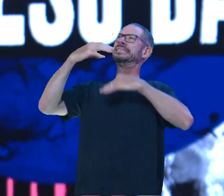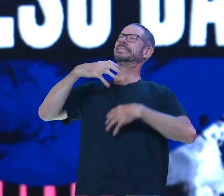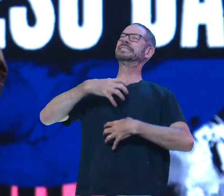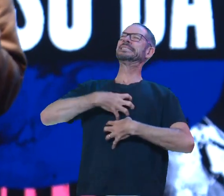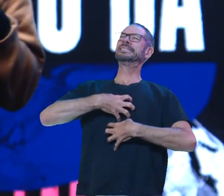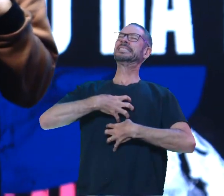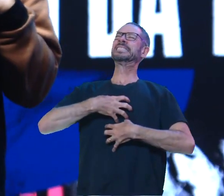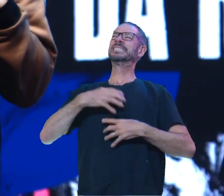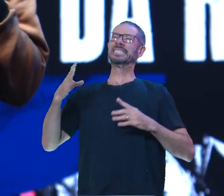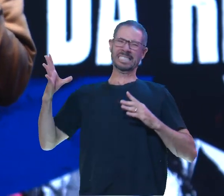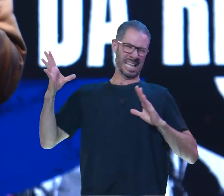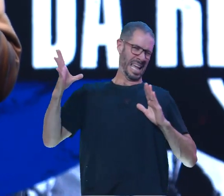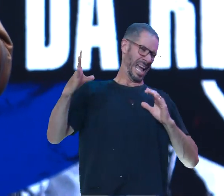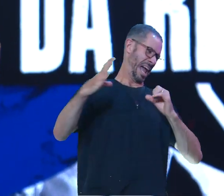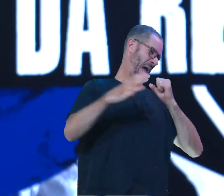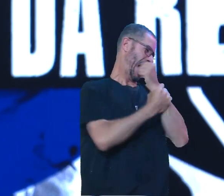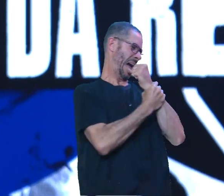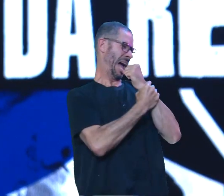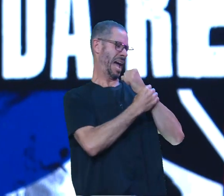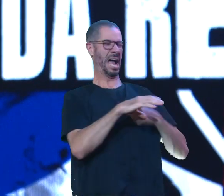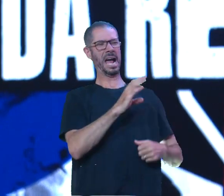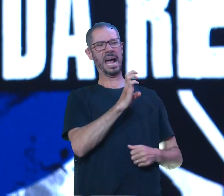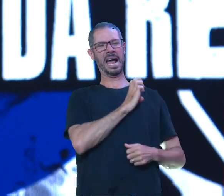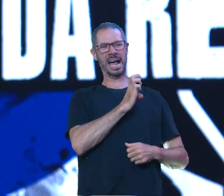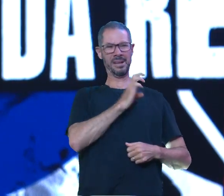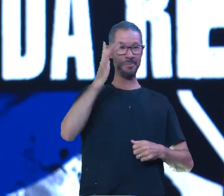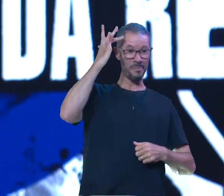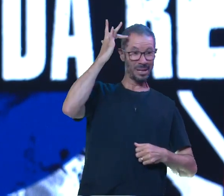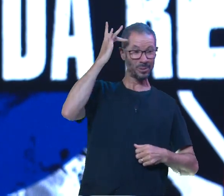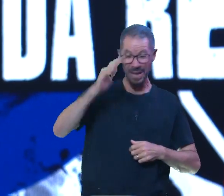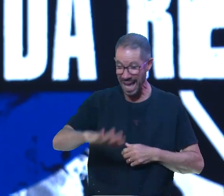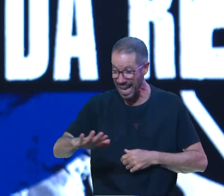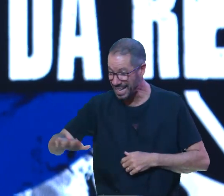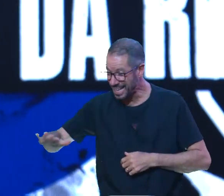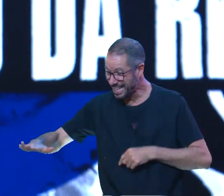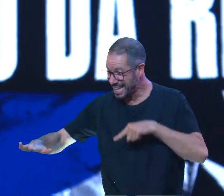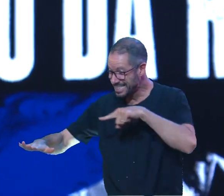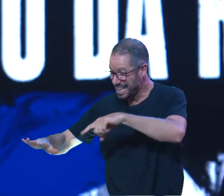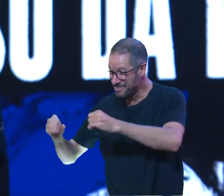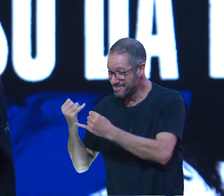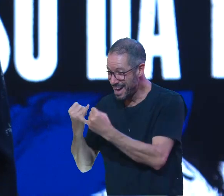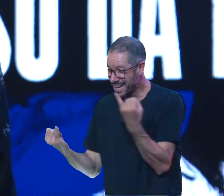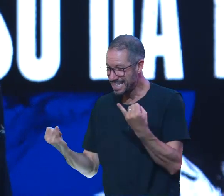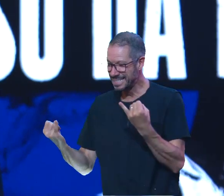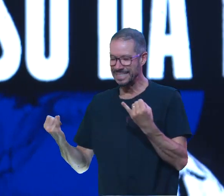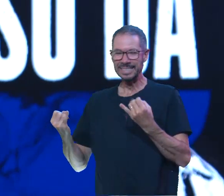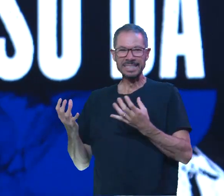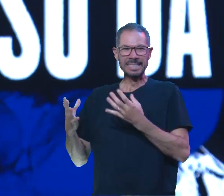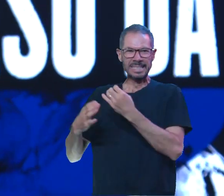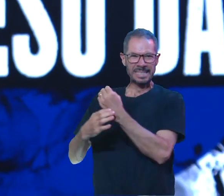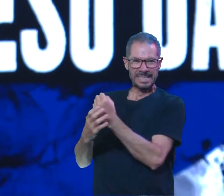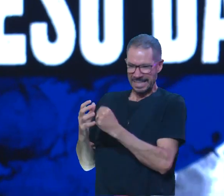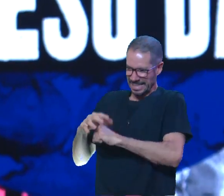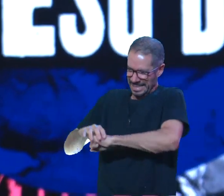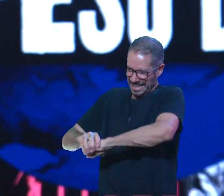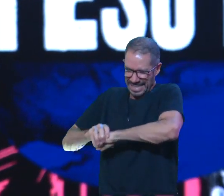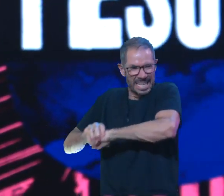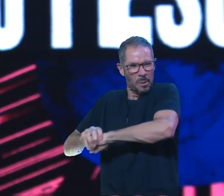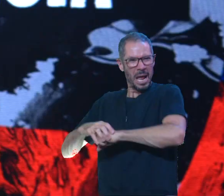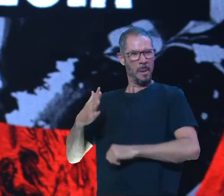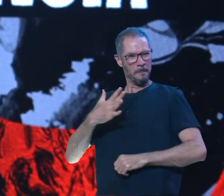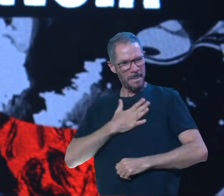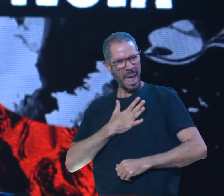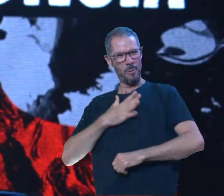de posse, ainda muito imaturo, porque criança é mais assim, a gente quer travar, segurar, mas isso que é meu.